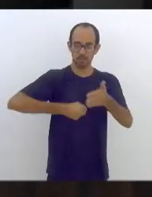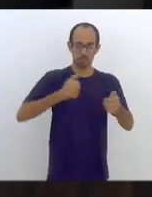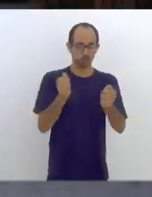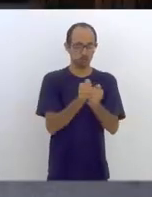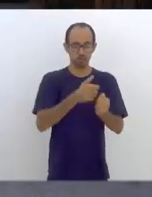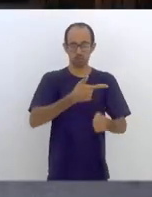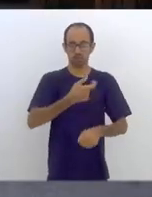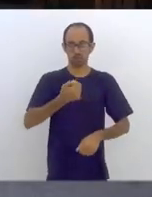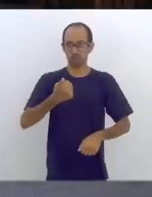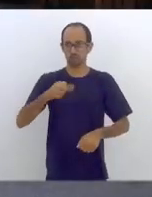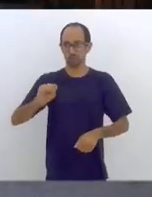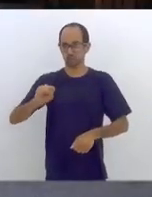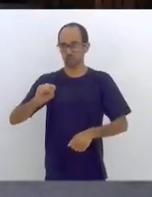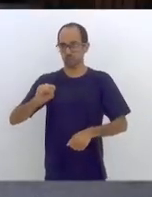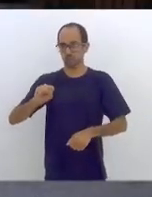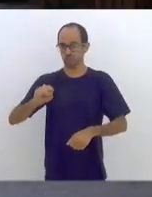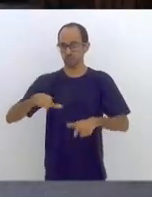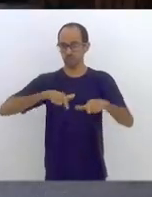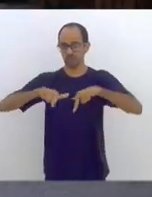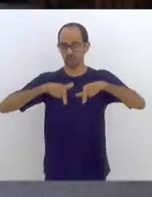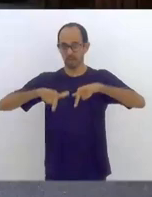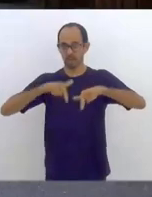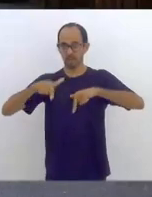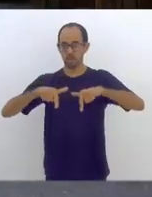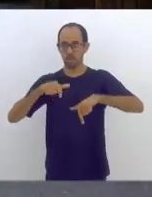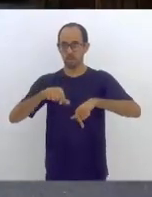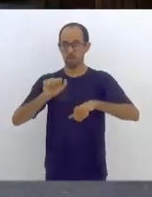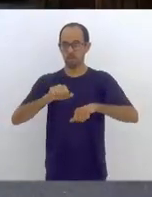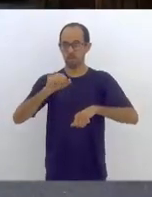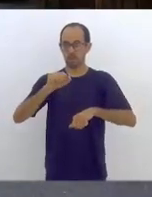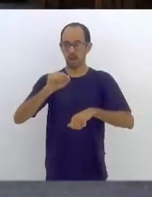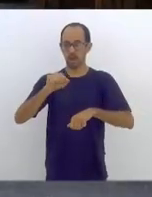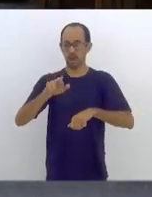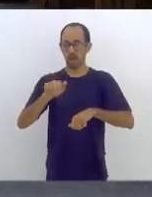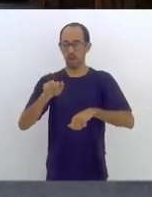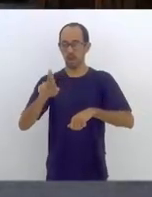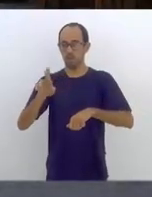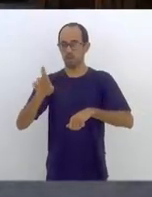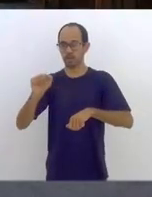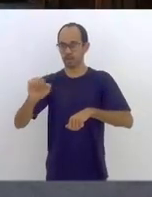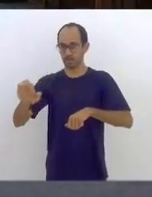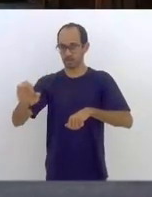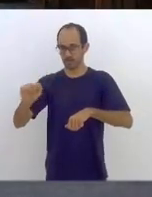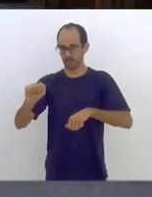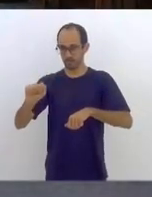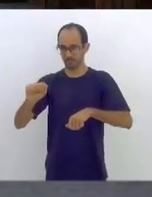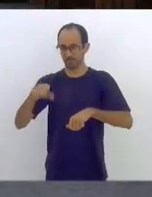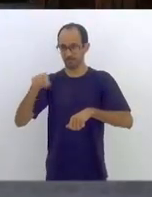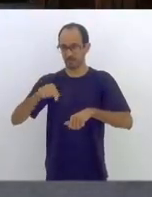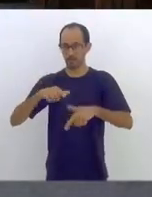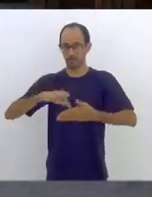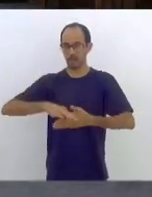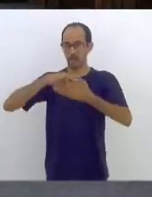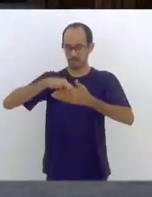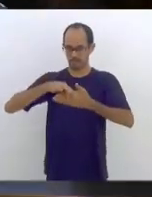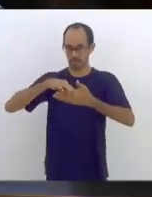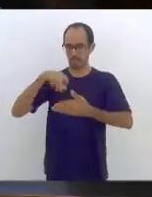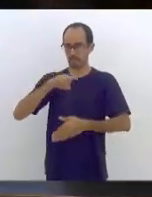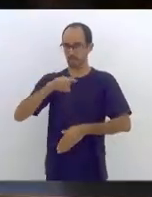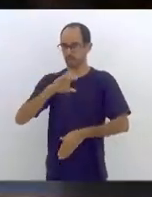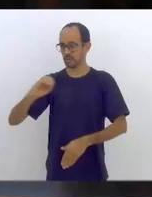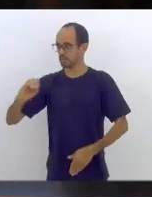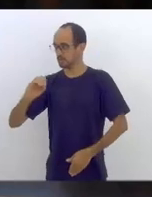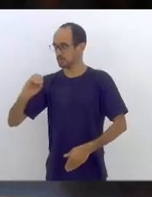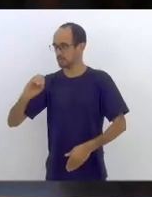2018, trabalhou com a Áurea Carolina também, e é uma liderança na Zona Oeste.